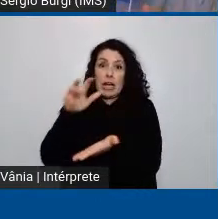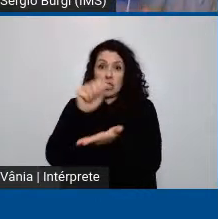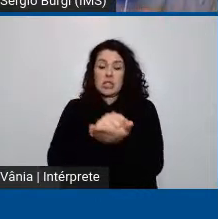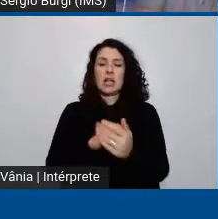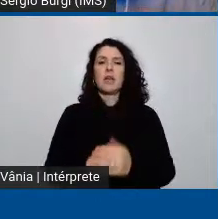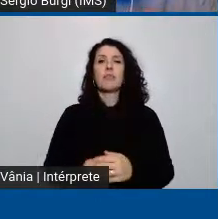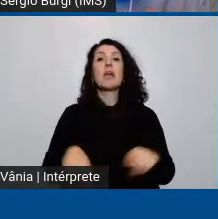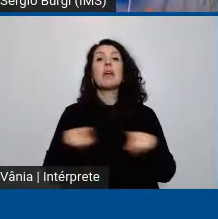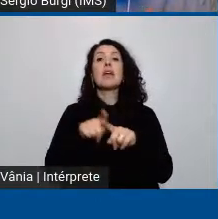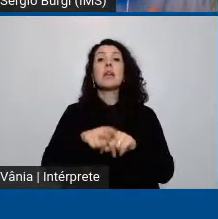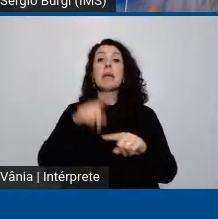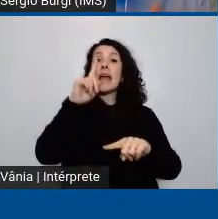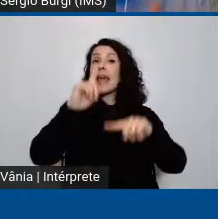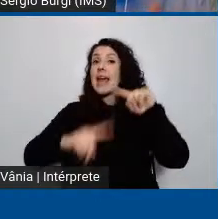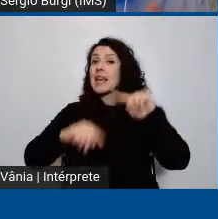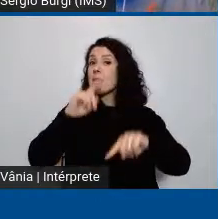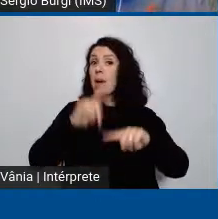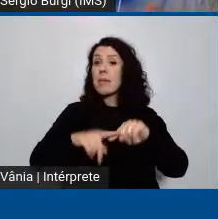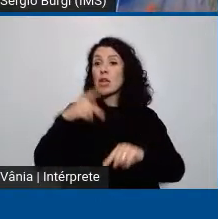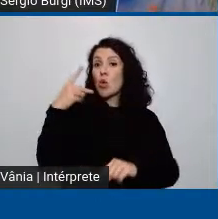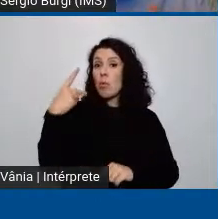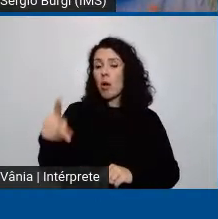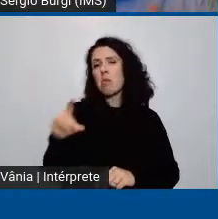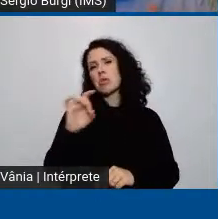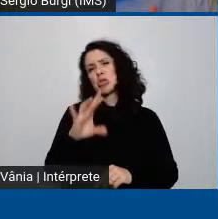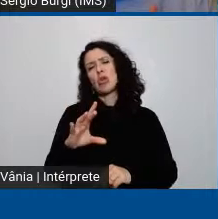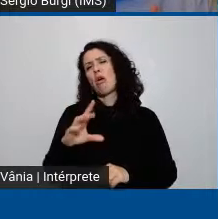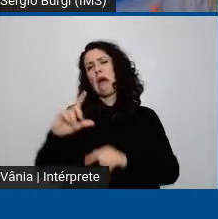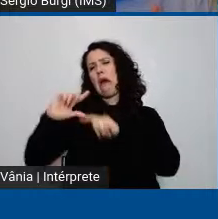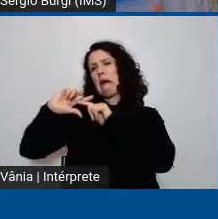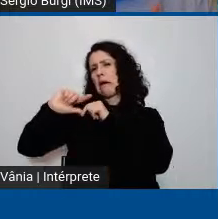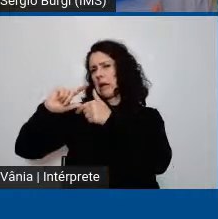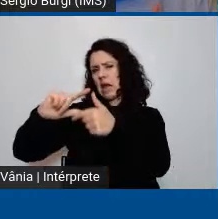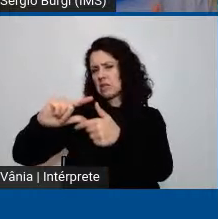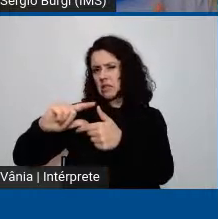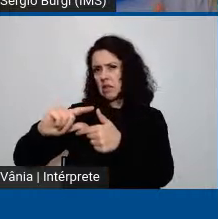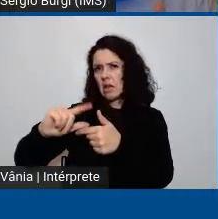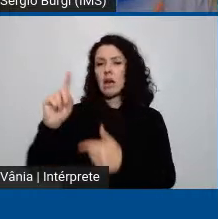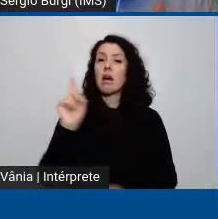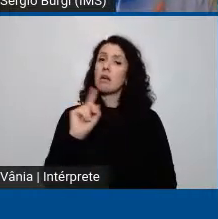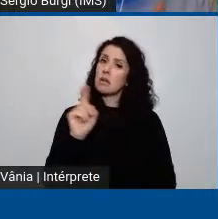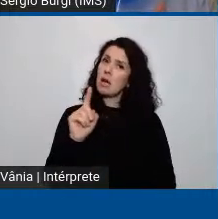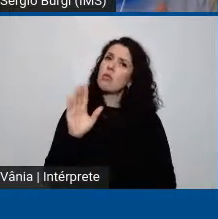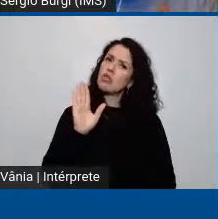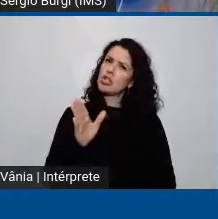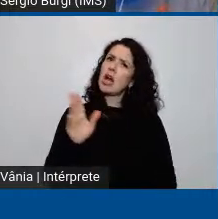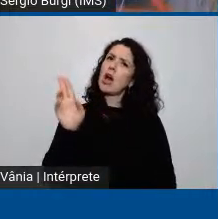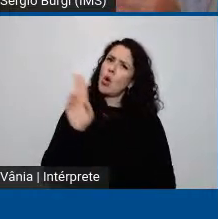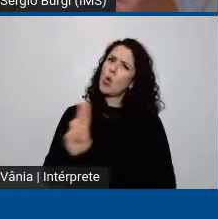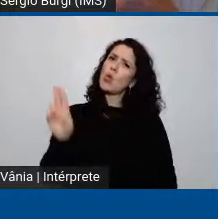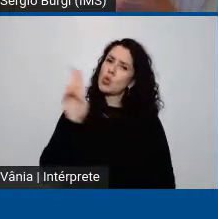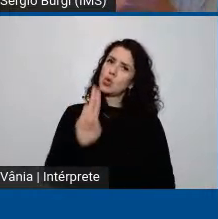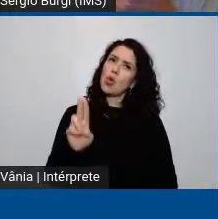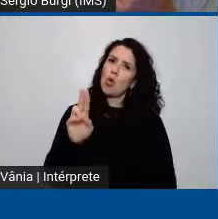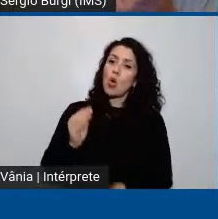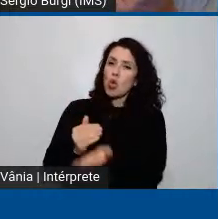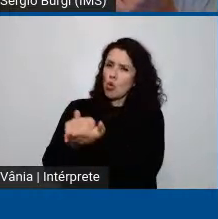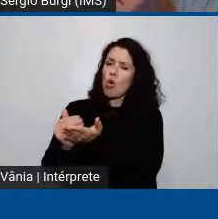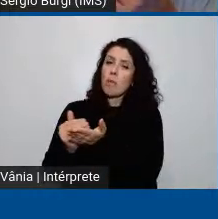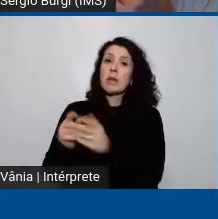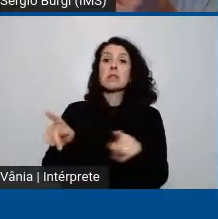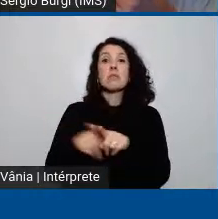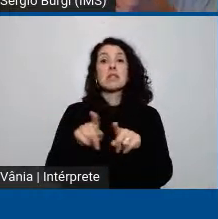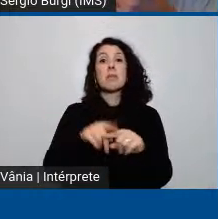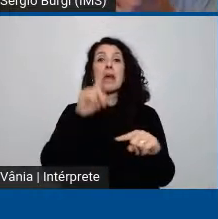as câmeras mais clássicas que ele utilizou na sua fase inicial, mas também equipamentos